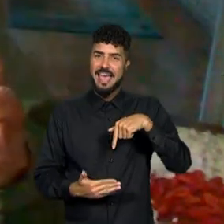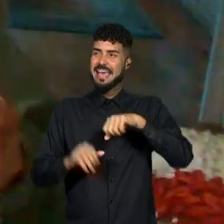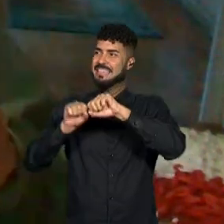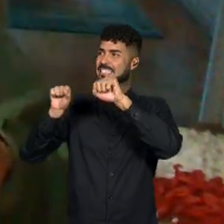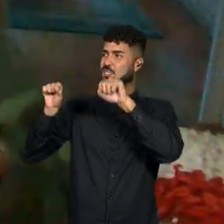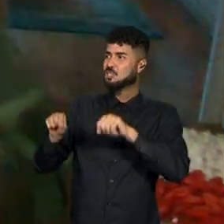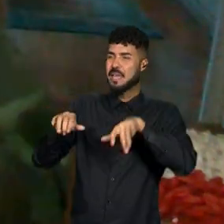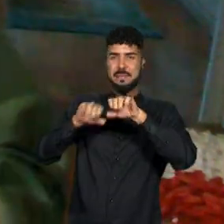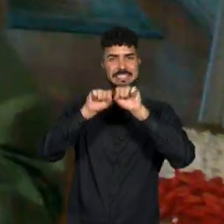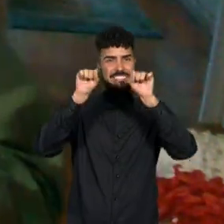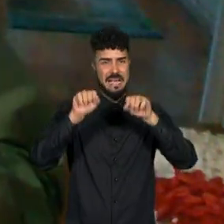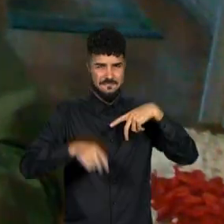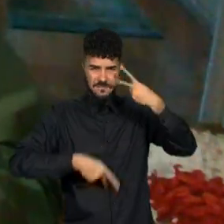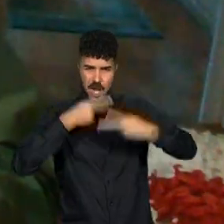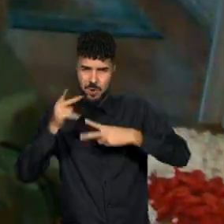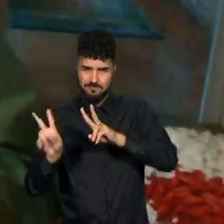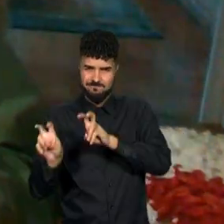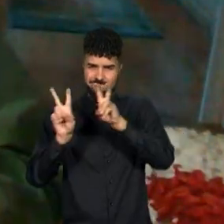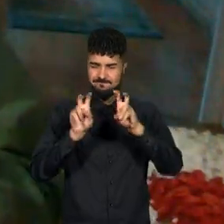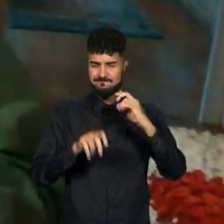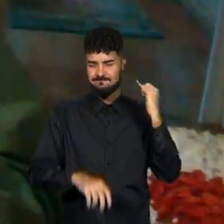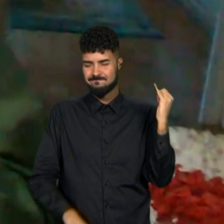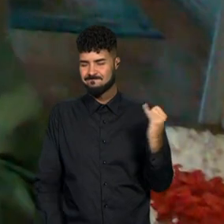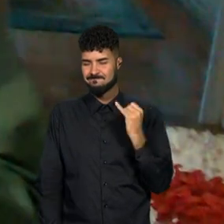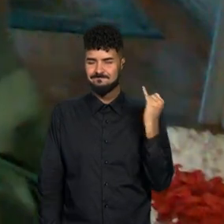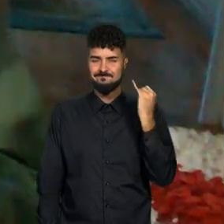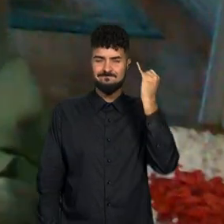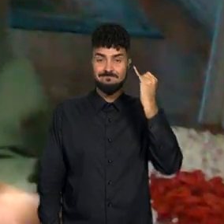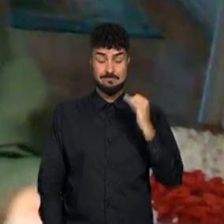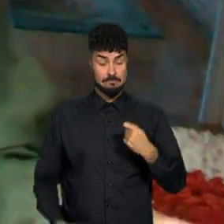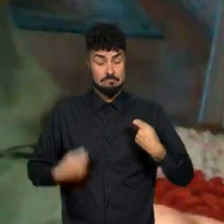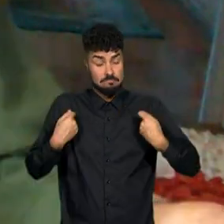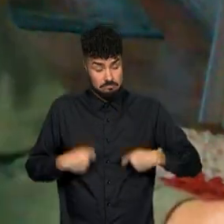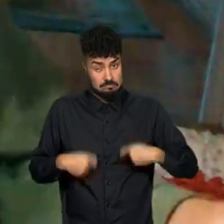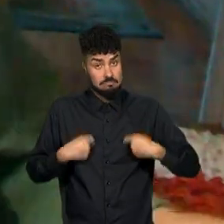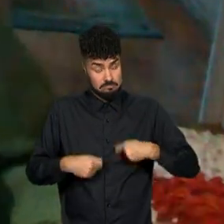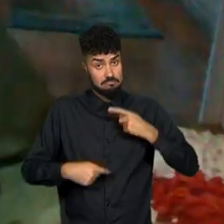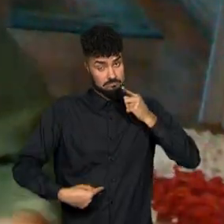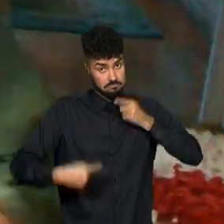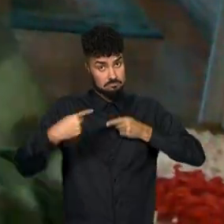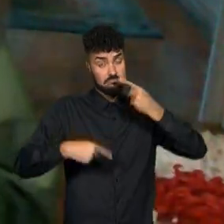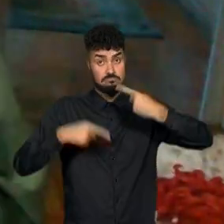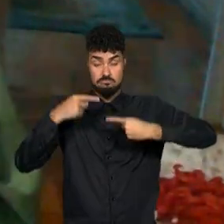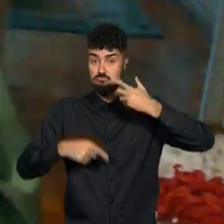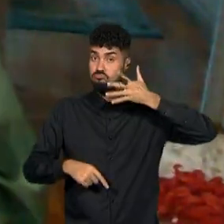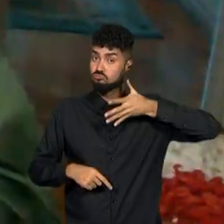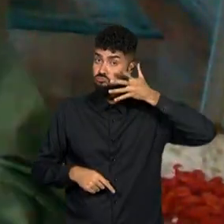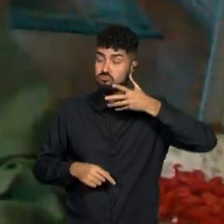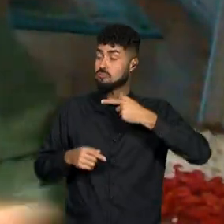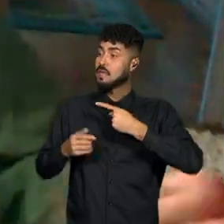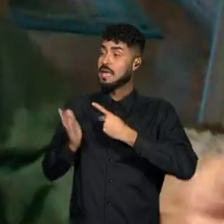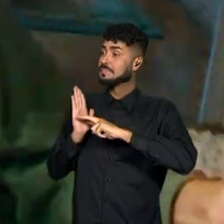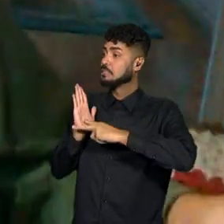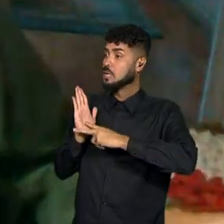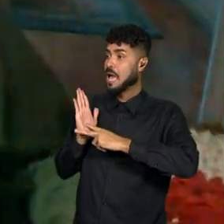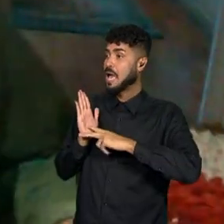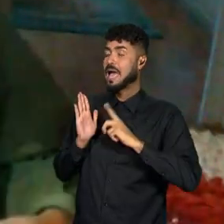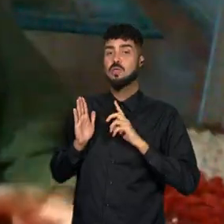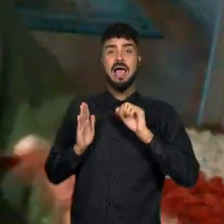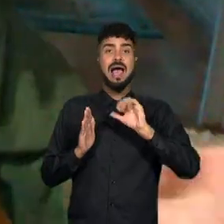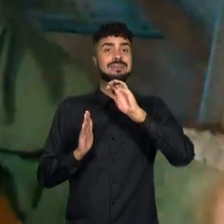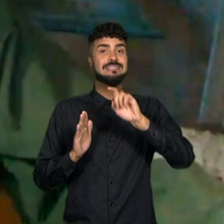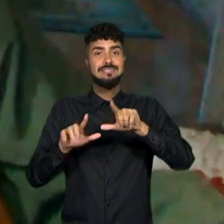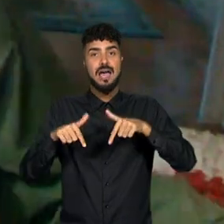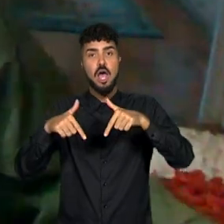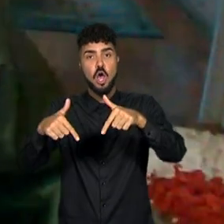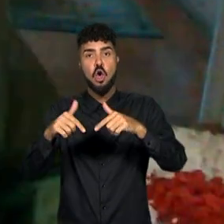foram levantados aqui são muito importantes e têm que ser debatidos nos sindicatos, nas associações